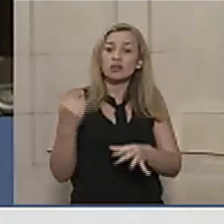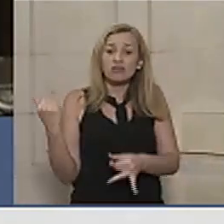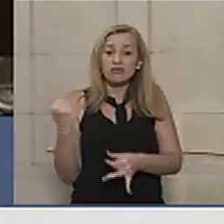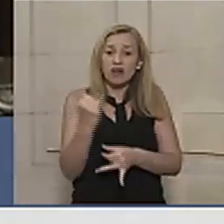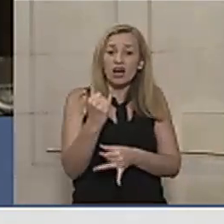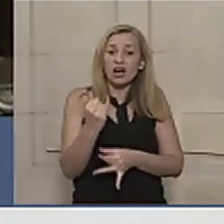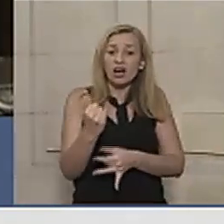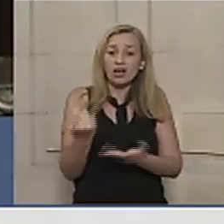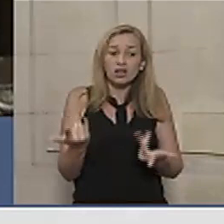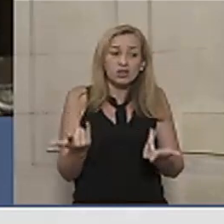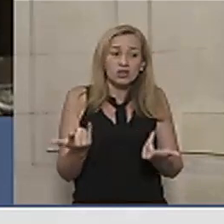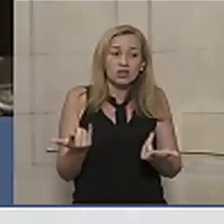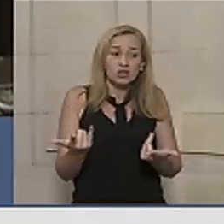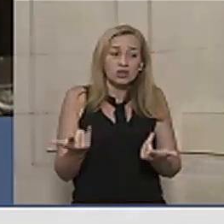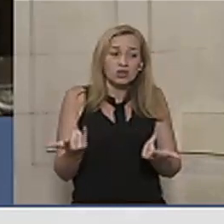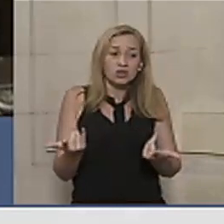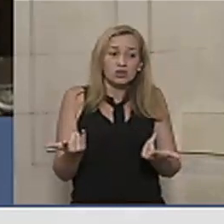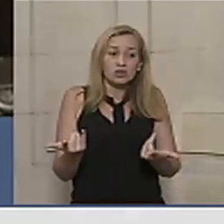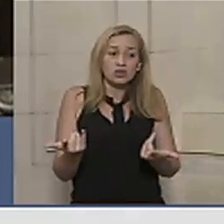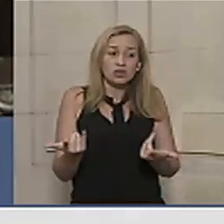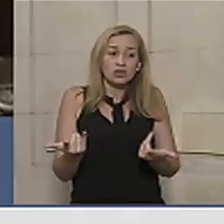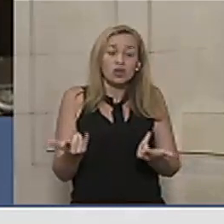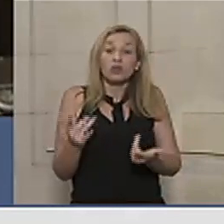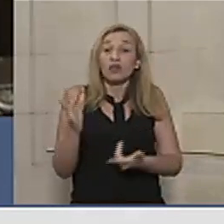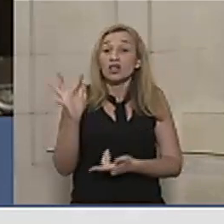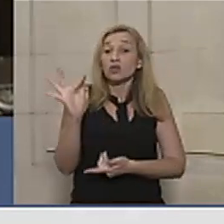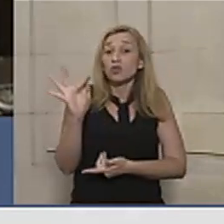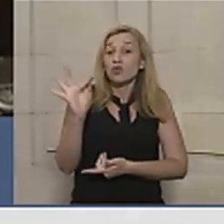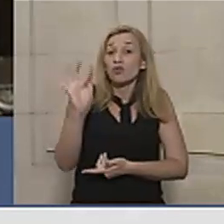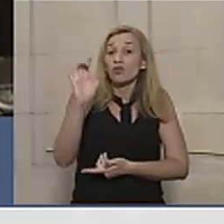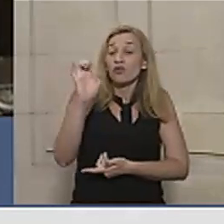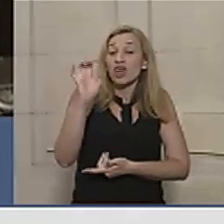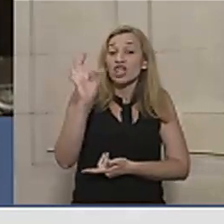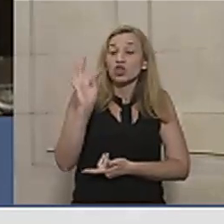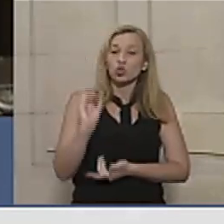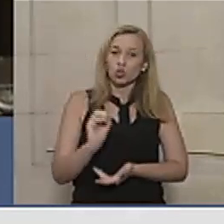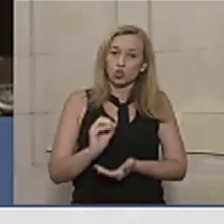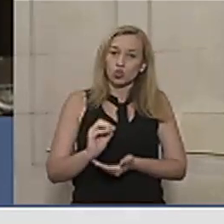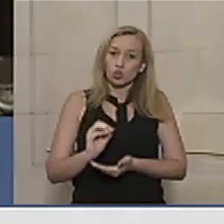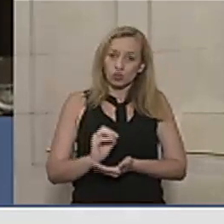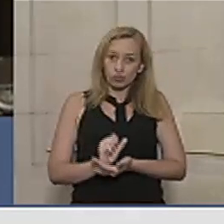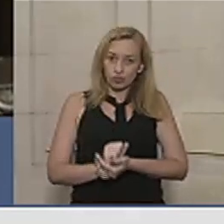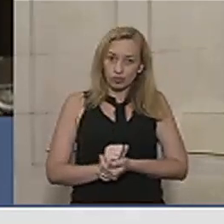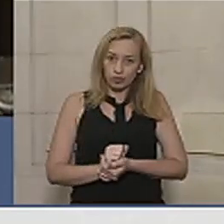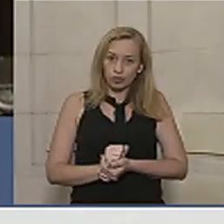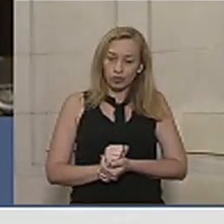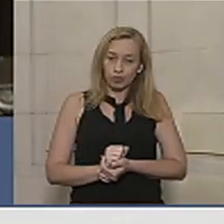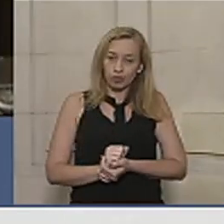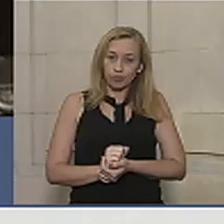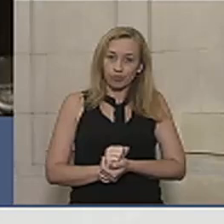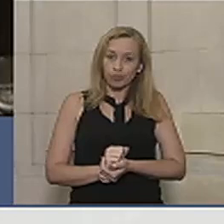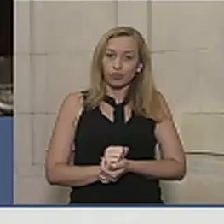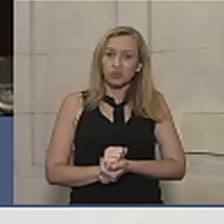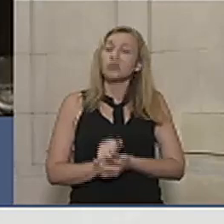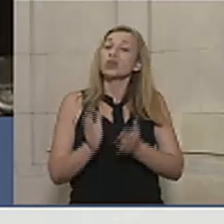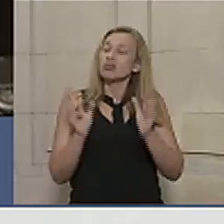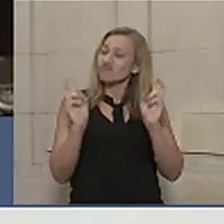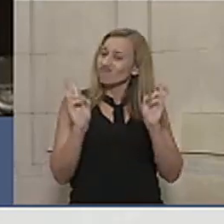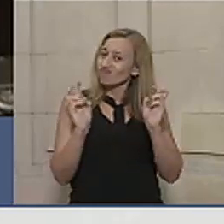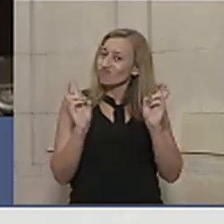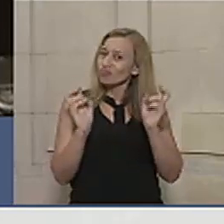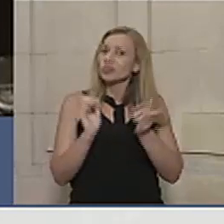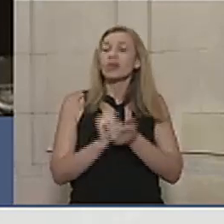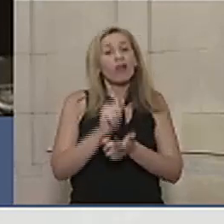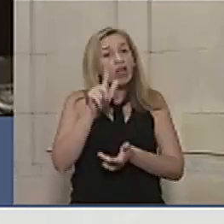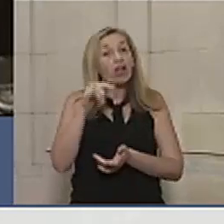do nascituro, ou seja, fala do feto. No entanto, essa questão